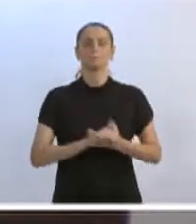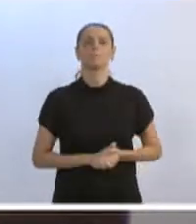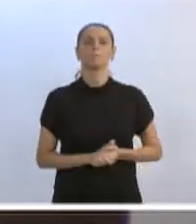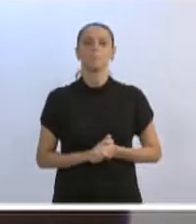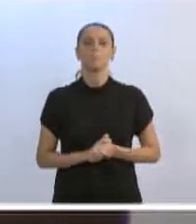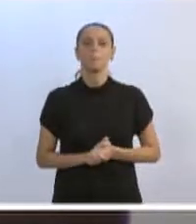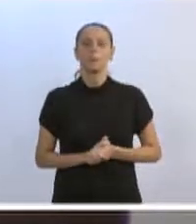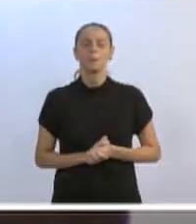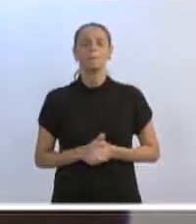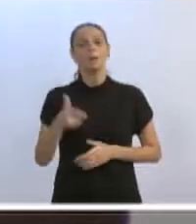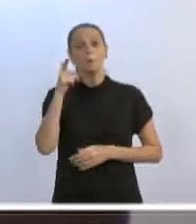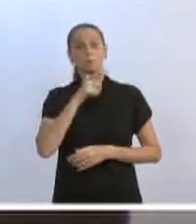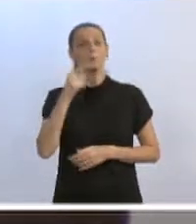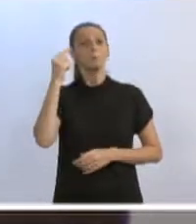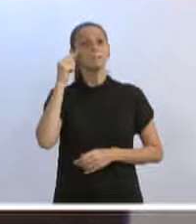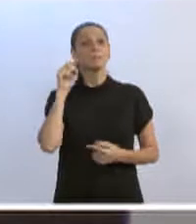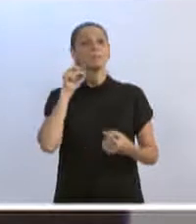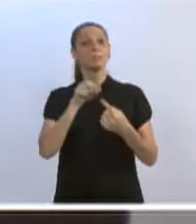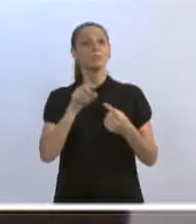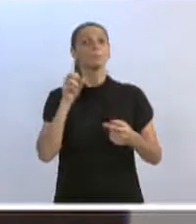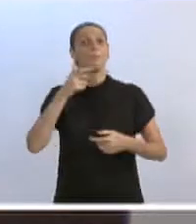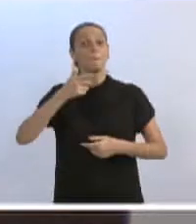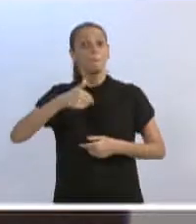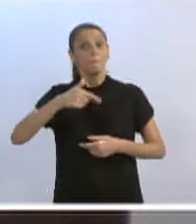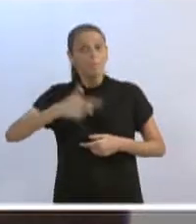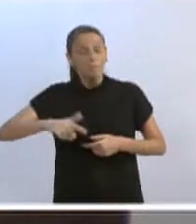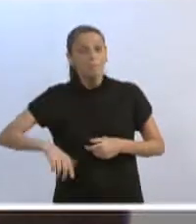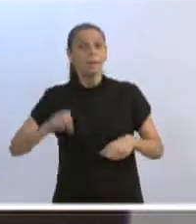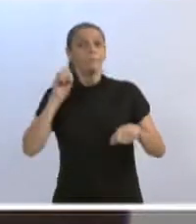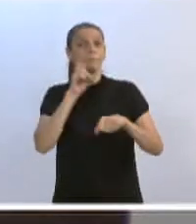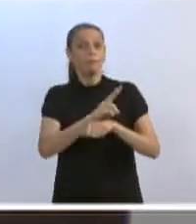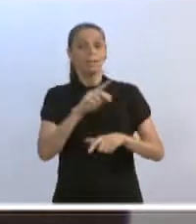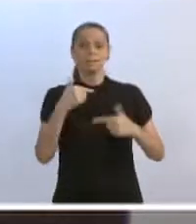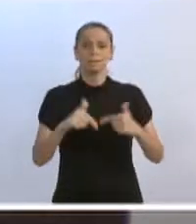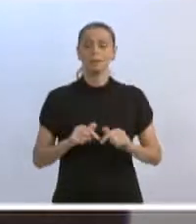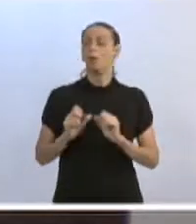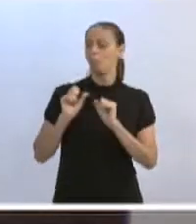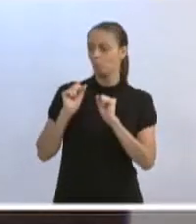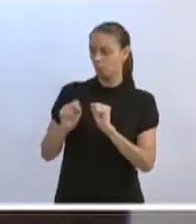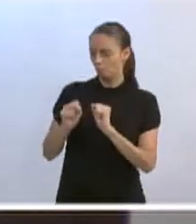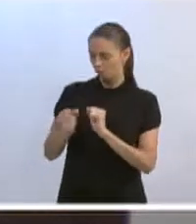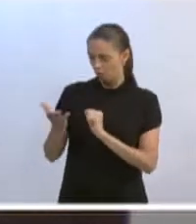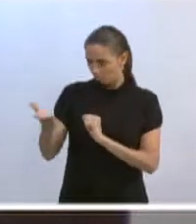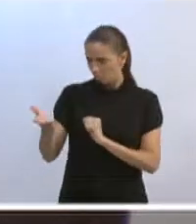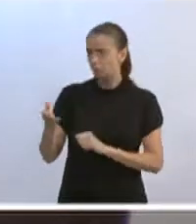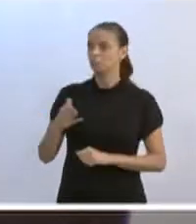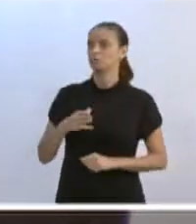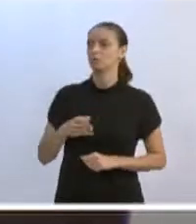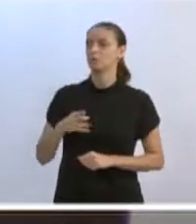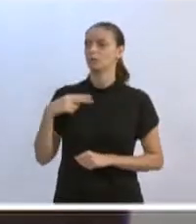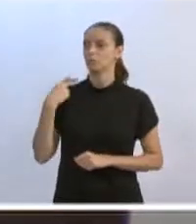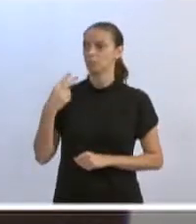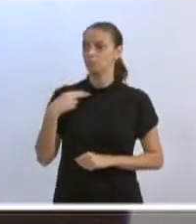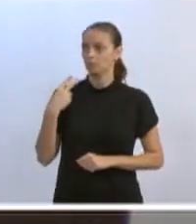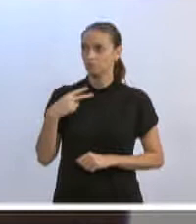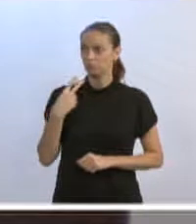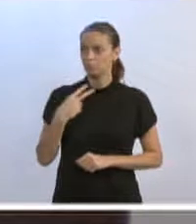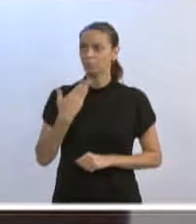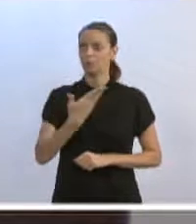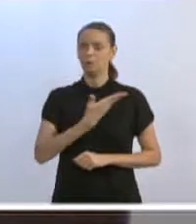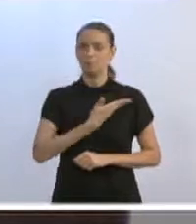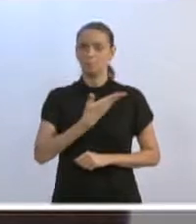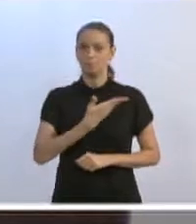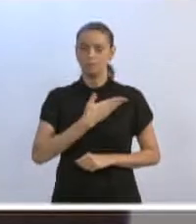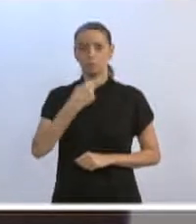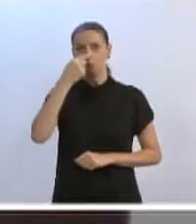gerações de emprego é importante se também aqui quero agradecer conceder um aparte o presidente executivo ao nosso querido amigo e vereador